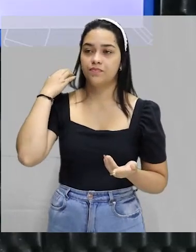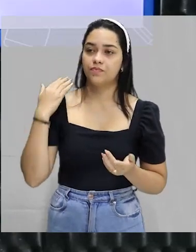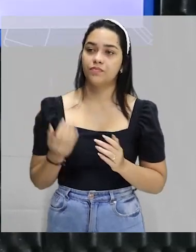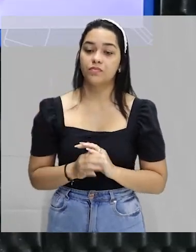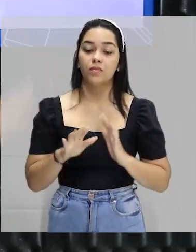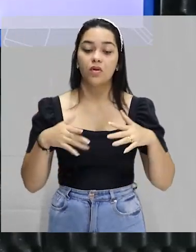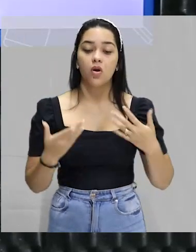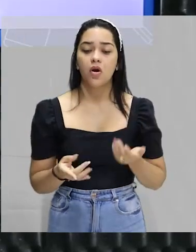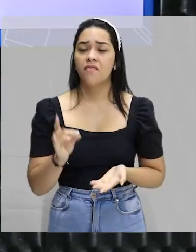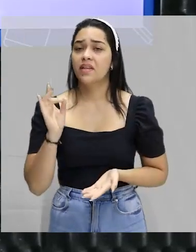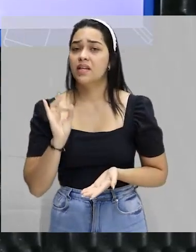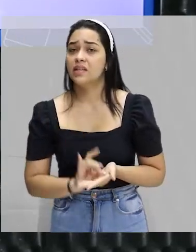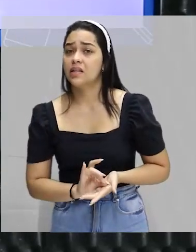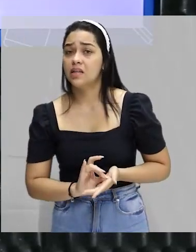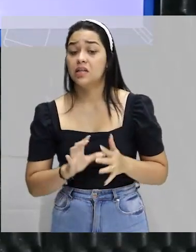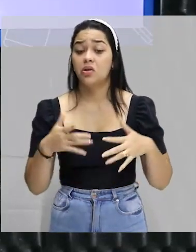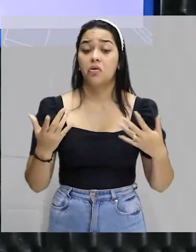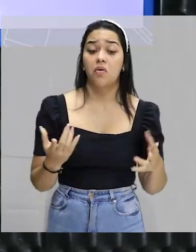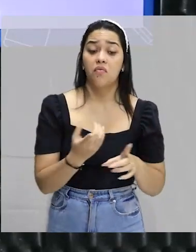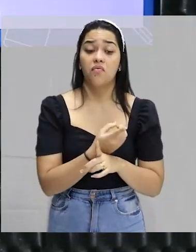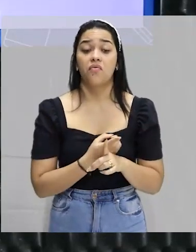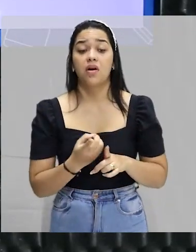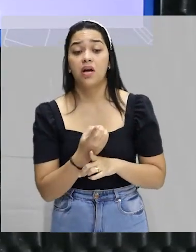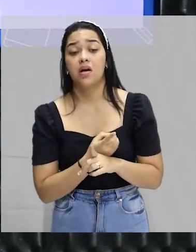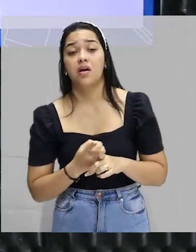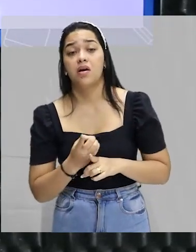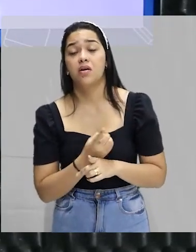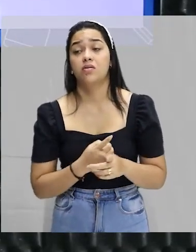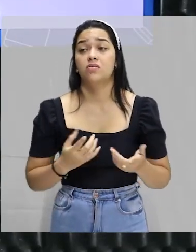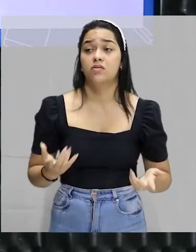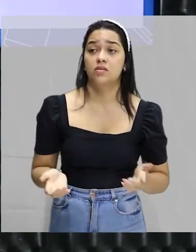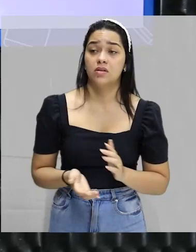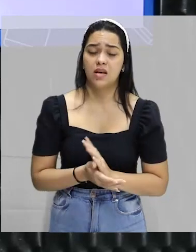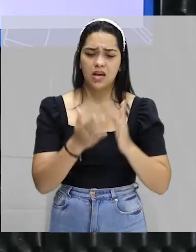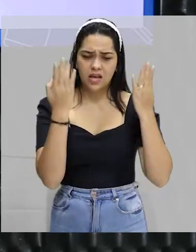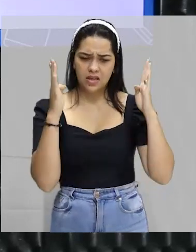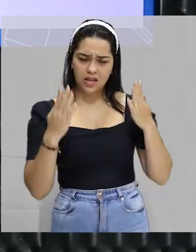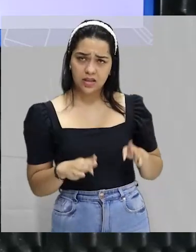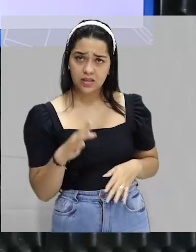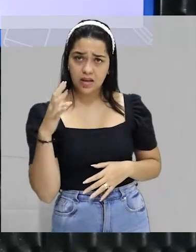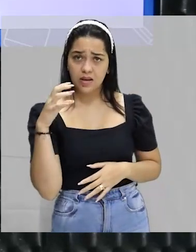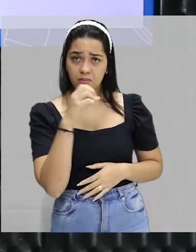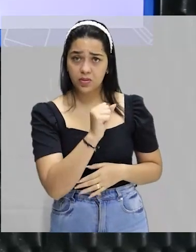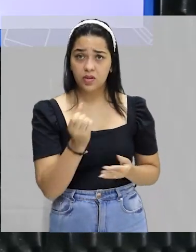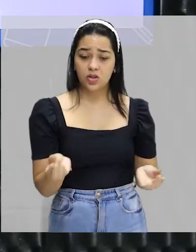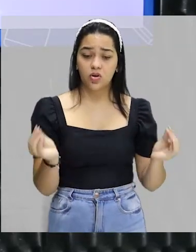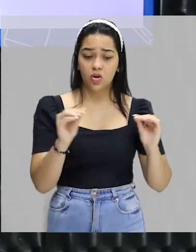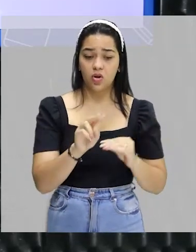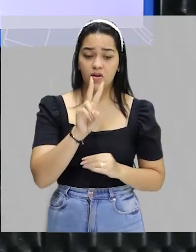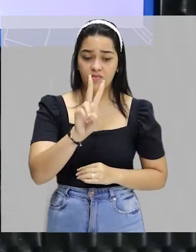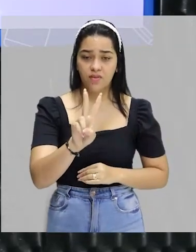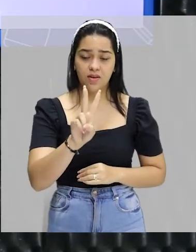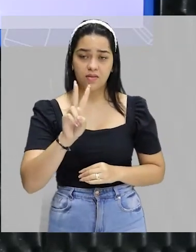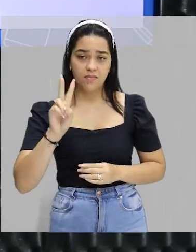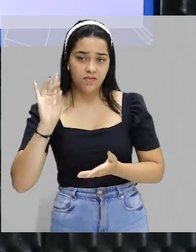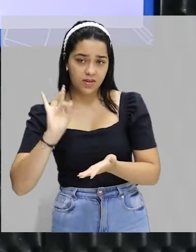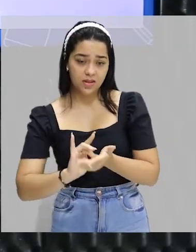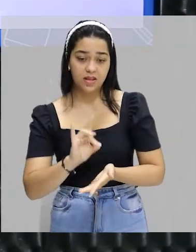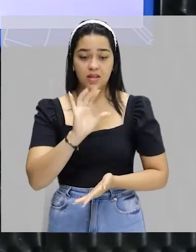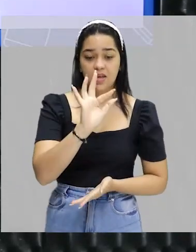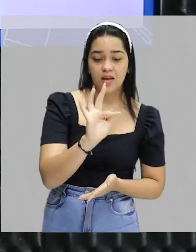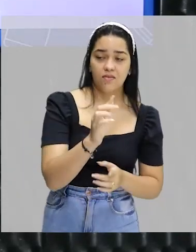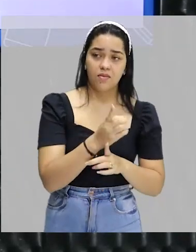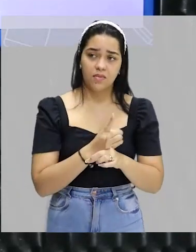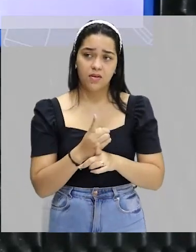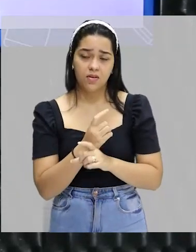delas é verdadeira? Qual delas é falsa? Analisa aí rapidinho e coloca V para verdadeiro, F para falso. Você